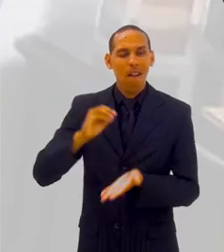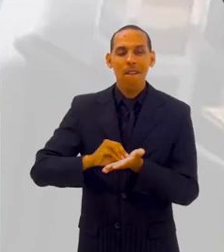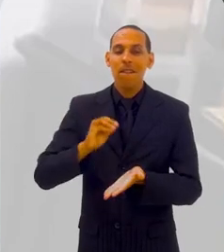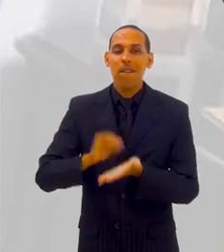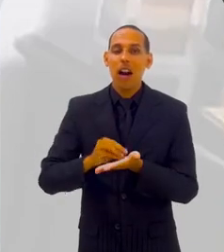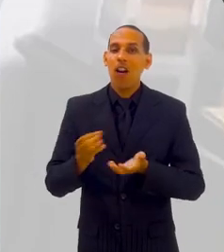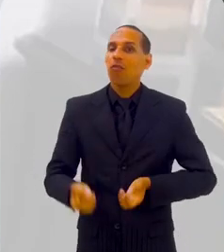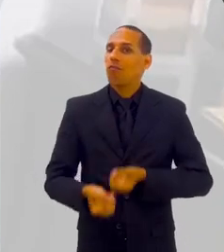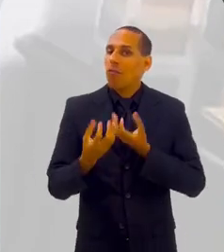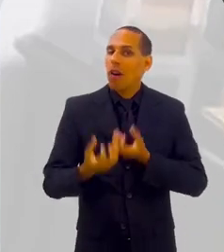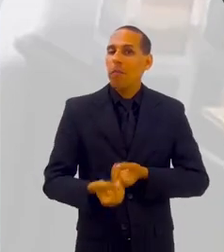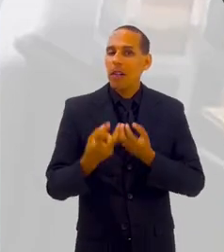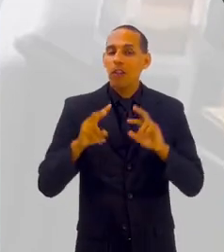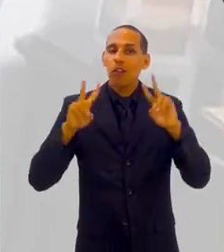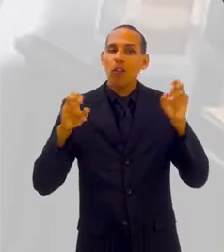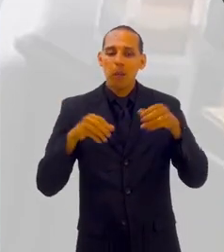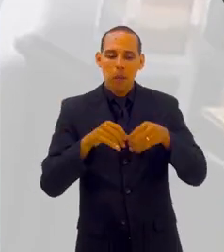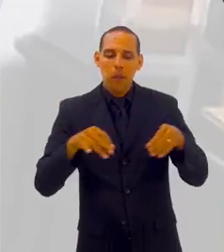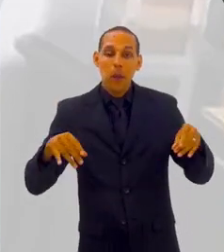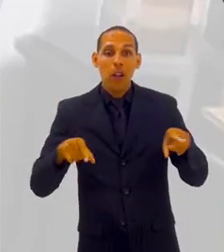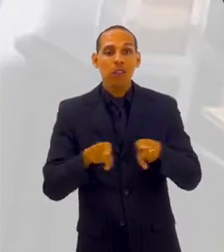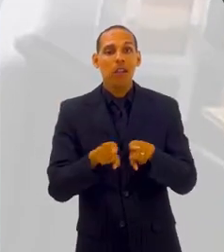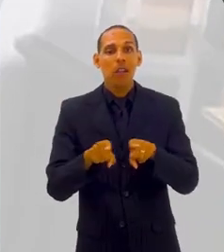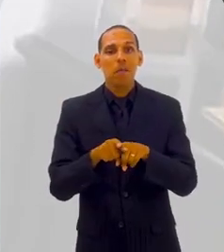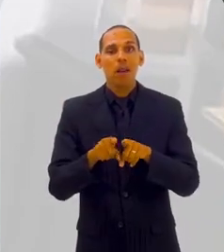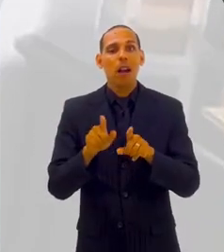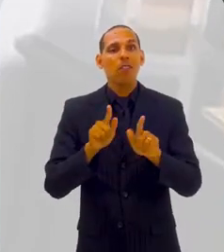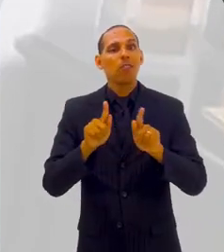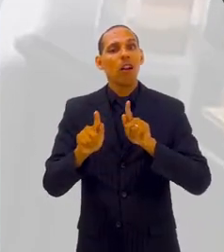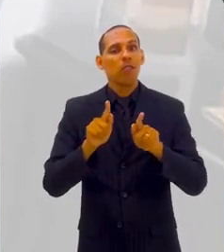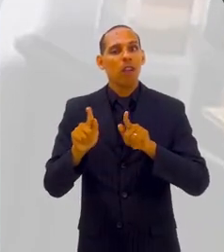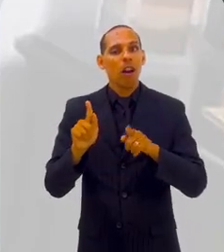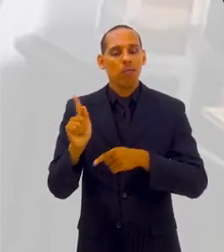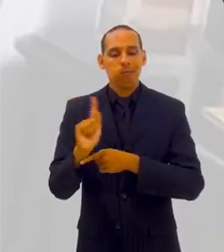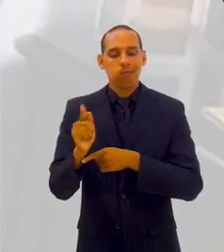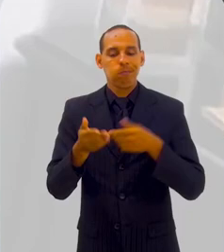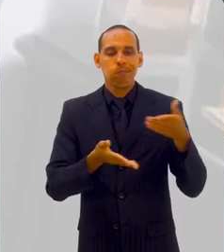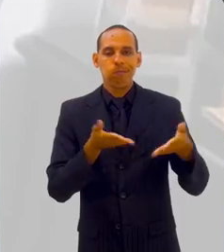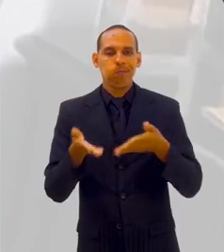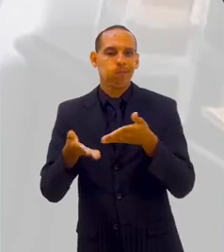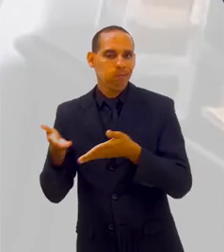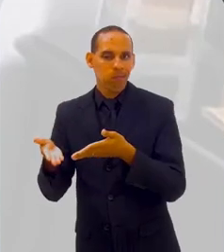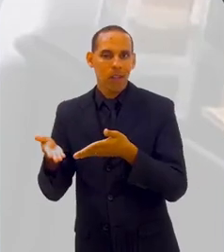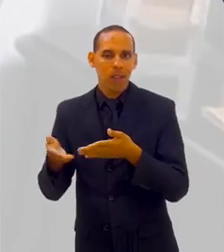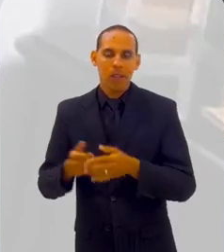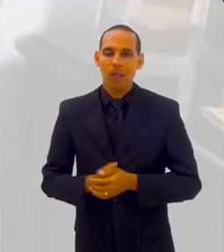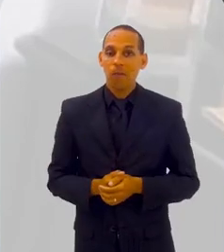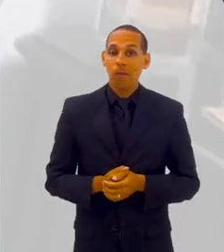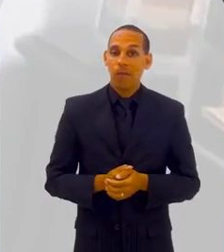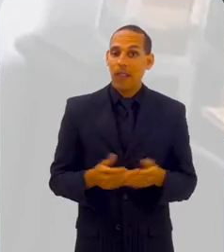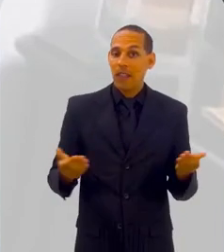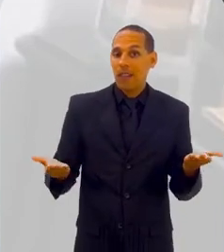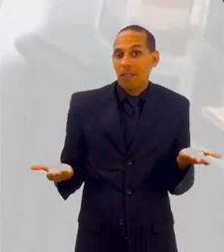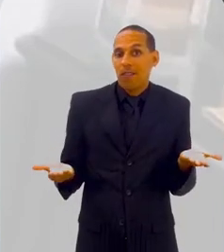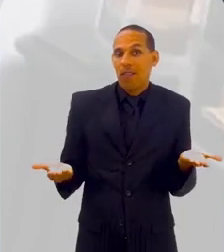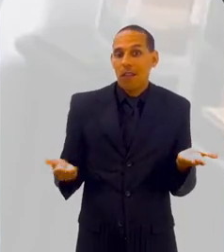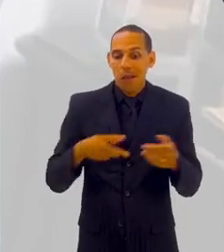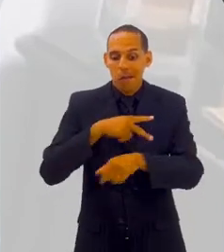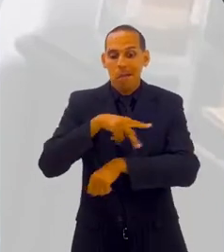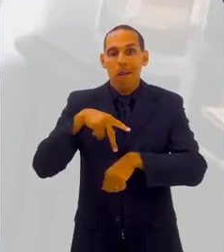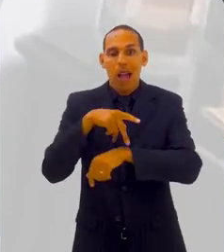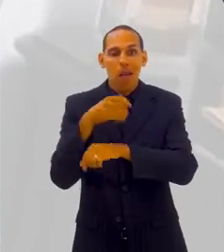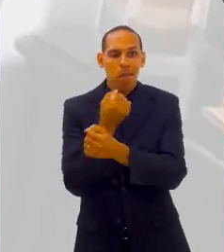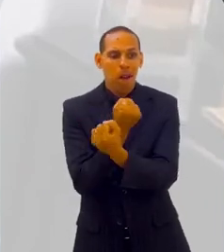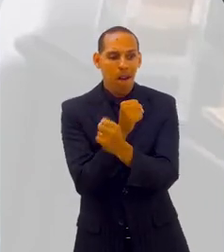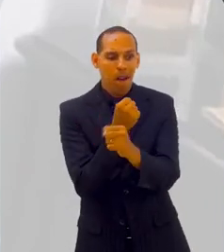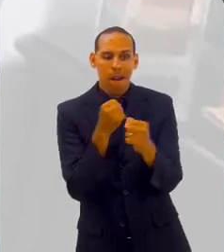organização dos dados de solo do Brasil, quanto da governança desses dados, né? E a ideia, esse país